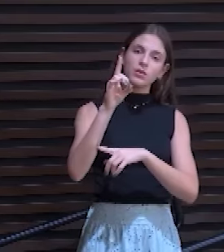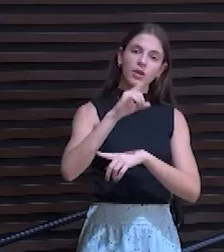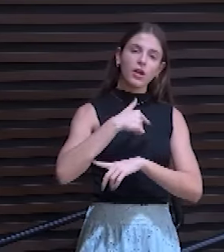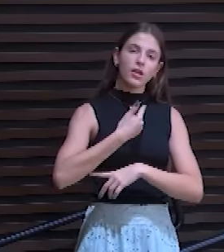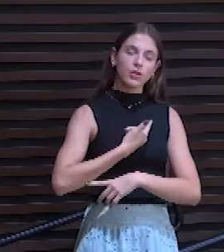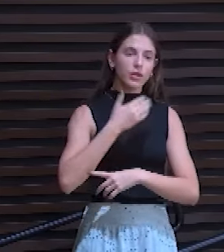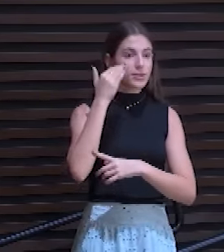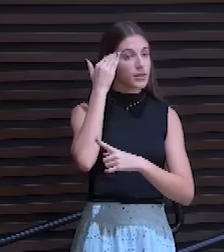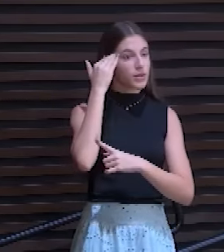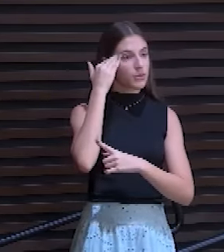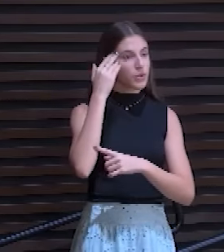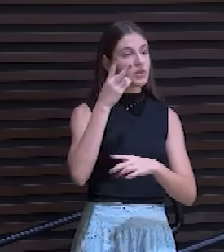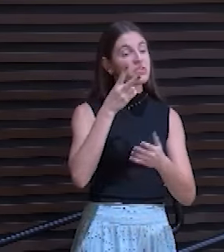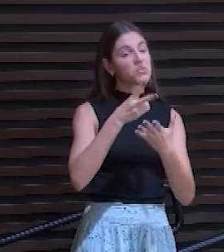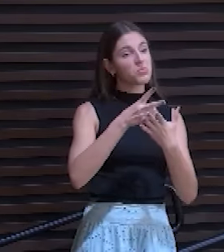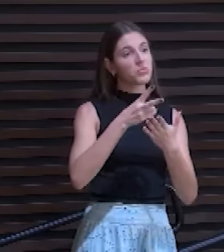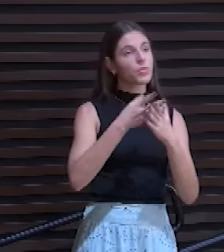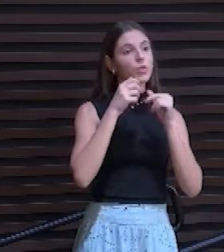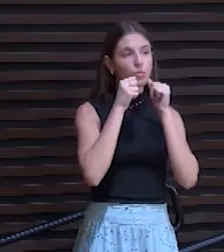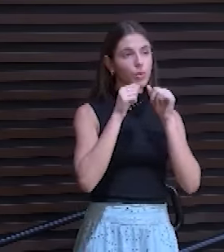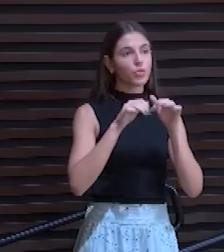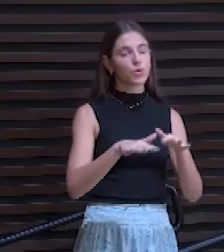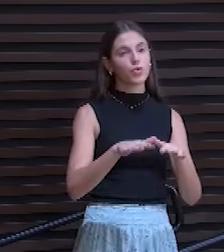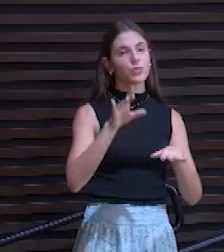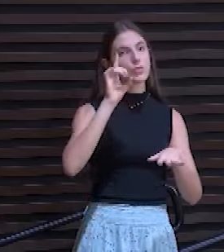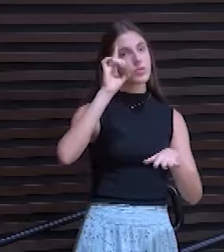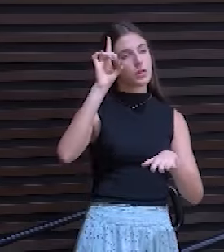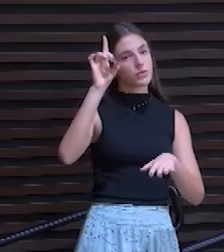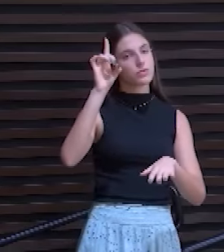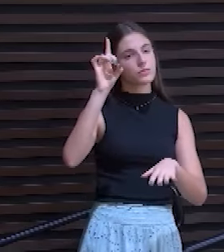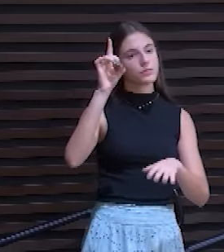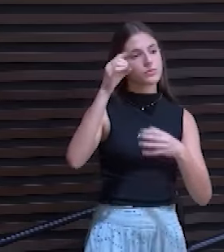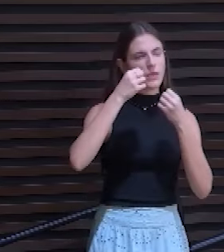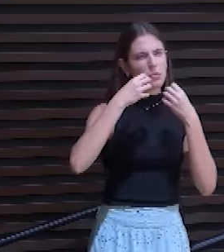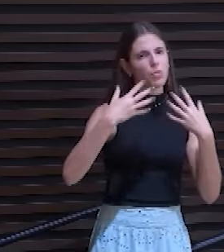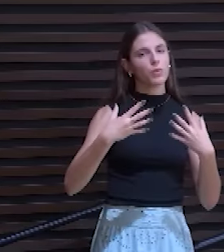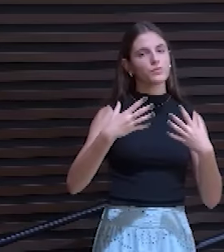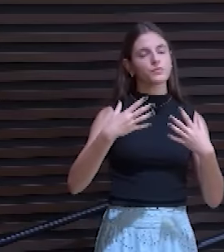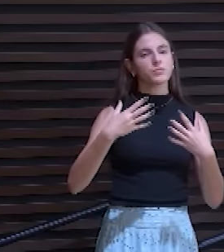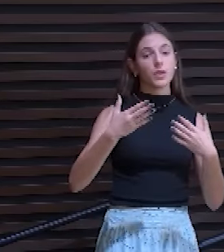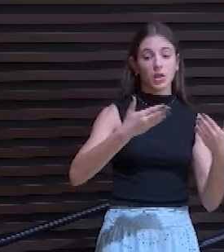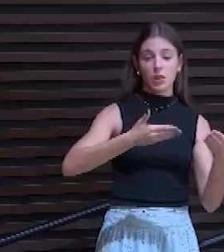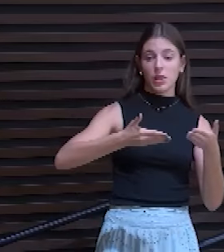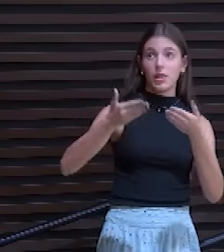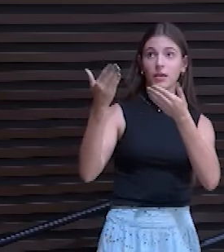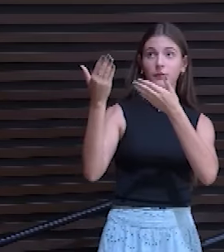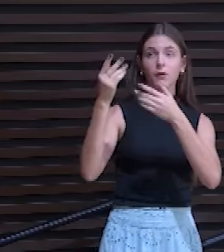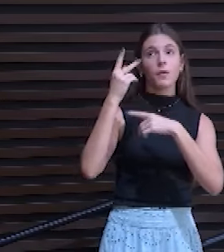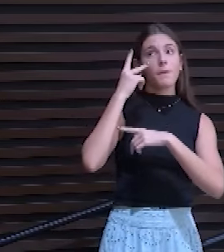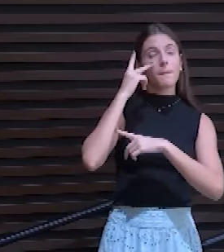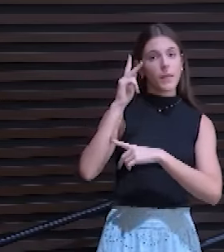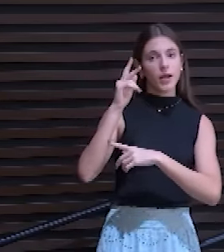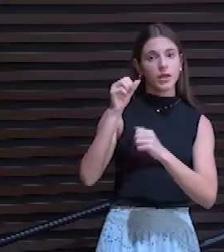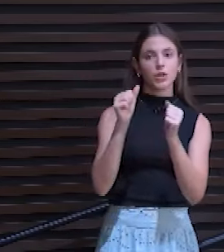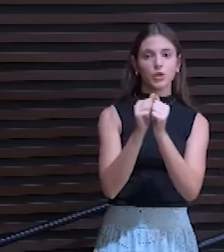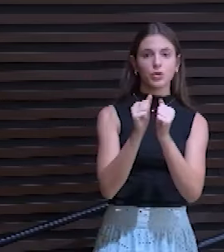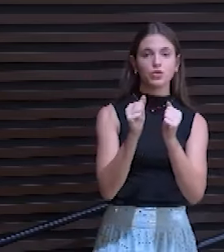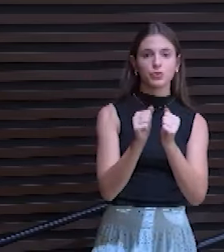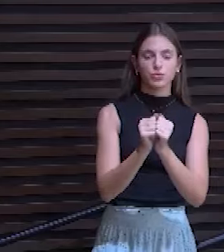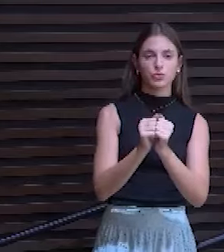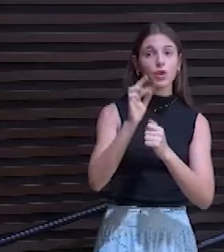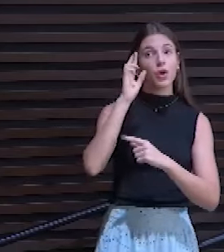que o mesmo bondoso Deus que nos deu esse anjinho, foi quem o levou embora para junto de si. O Senhor